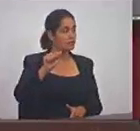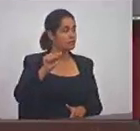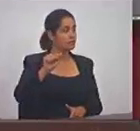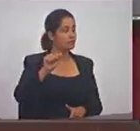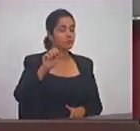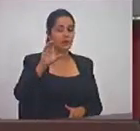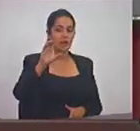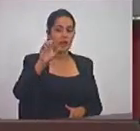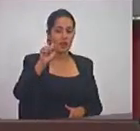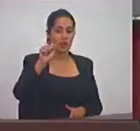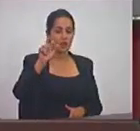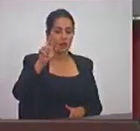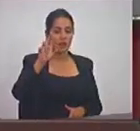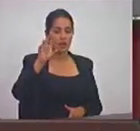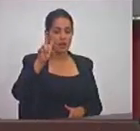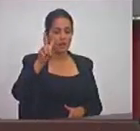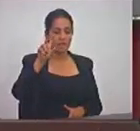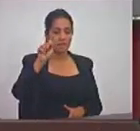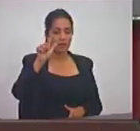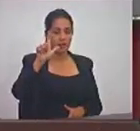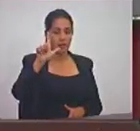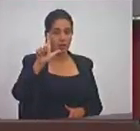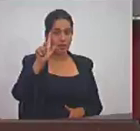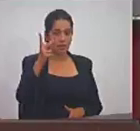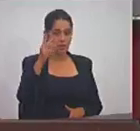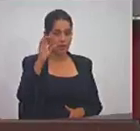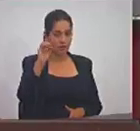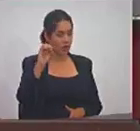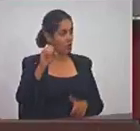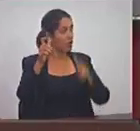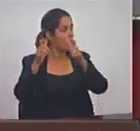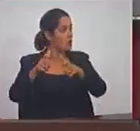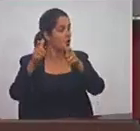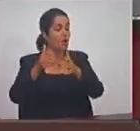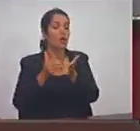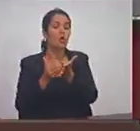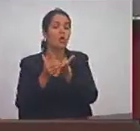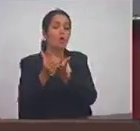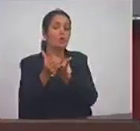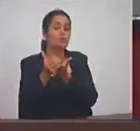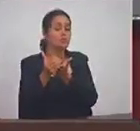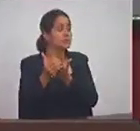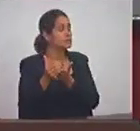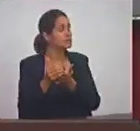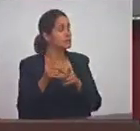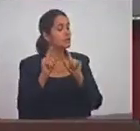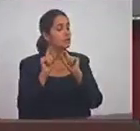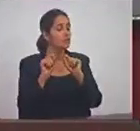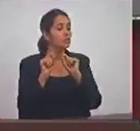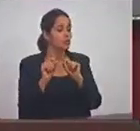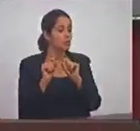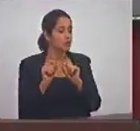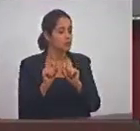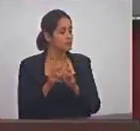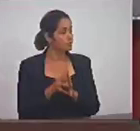Márcia Reina, e lá no bairro da Vila Carvalho vai iniciar-se, junto primeiro com essa concessão